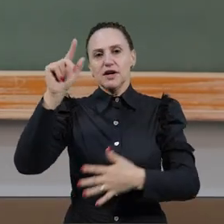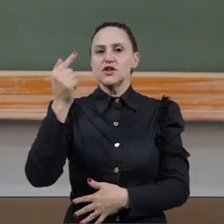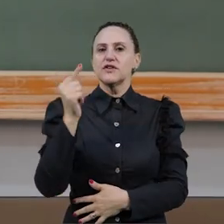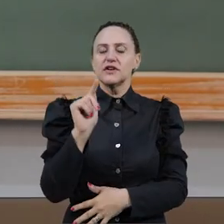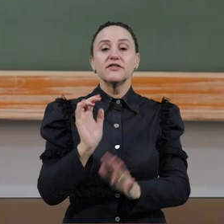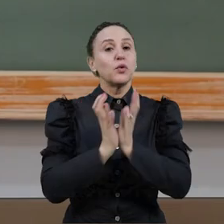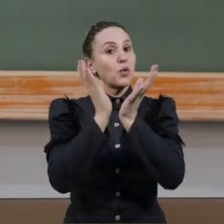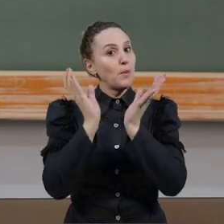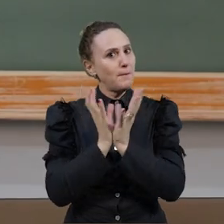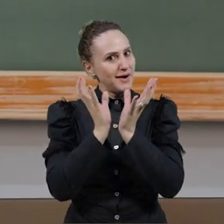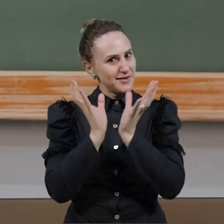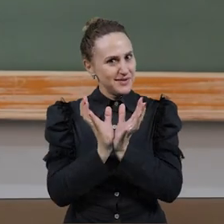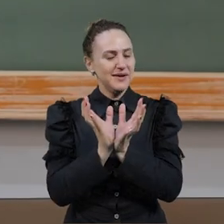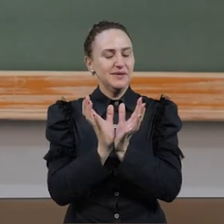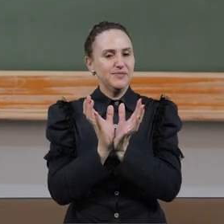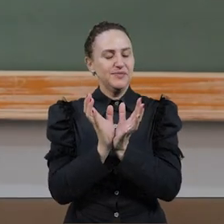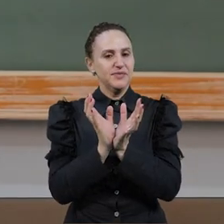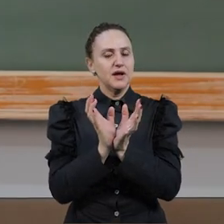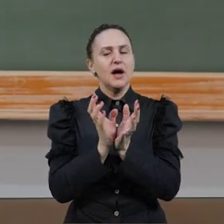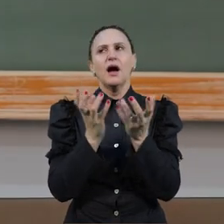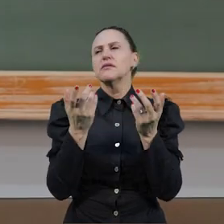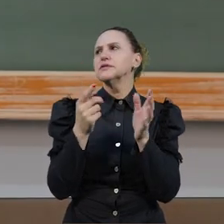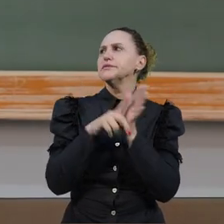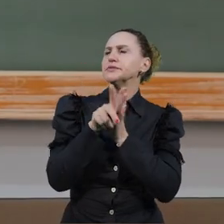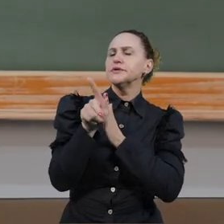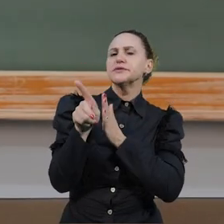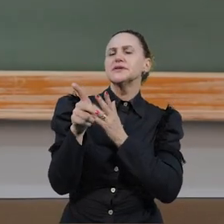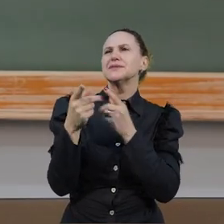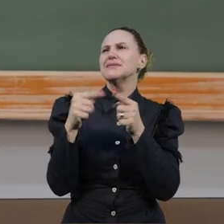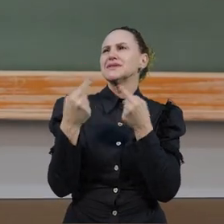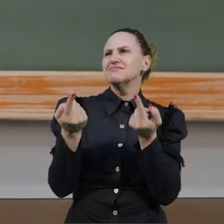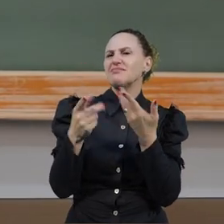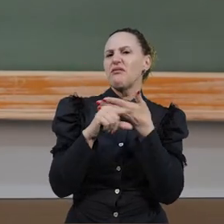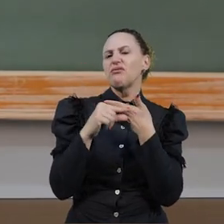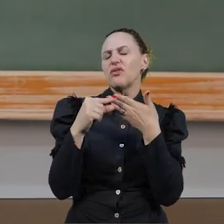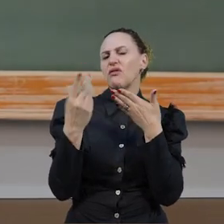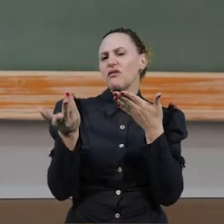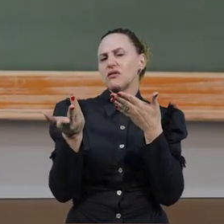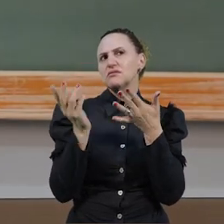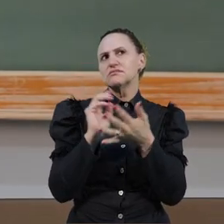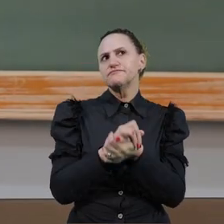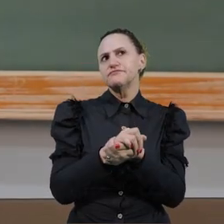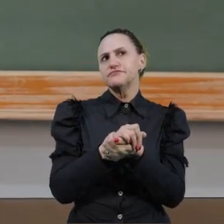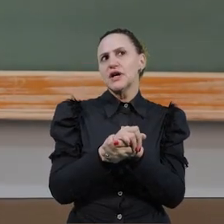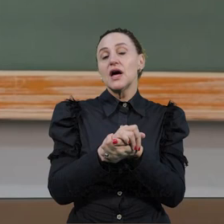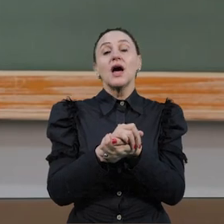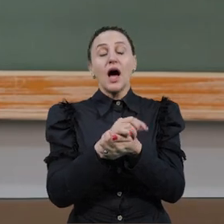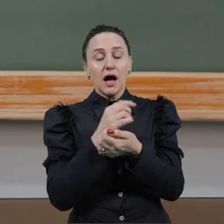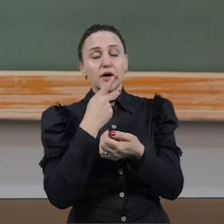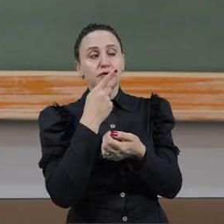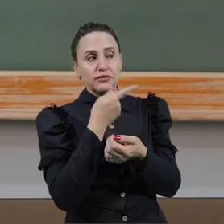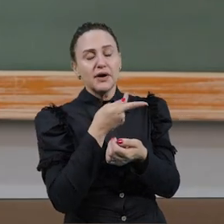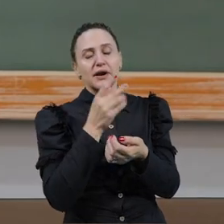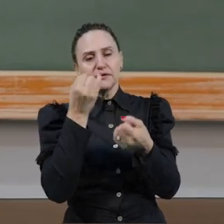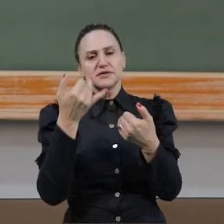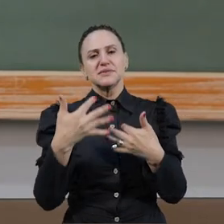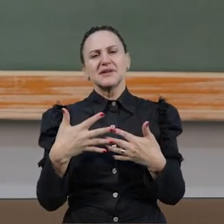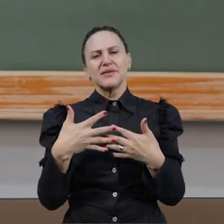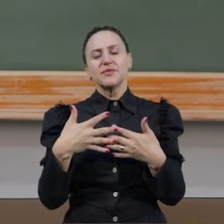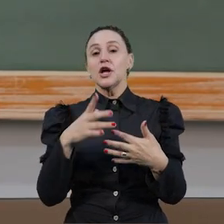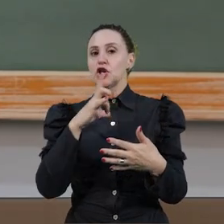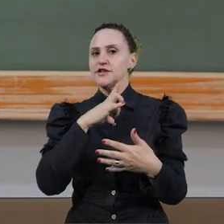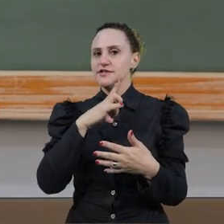com seus colegas e aí vocês podem me perguntar professora autores e aí eu vou falar para vocês nós temos o e-book